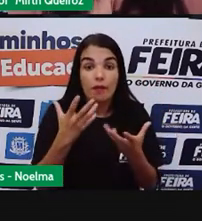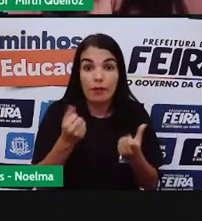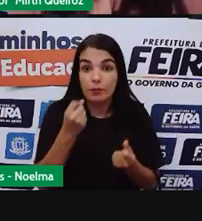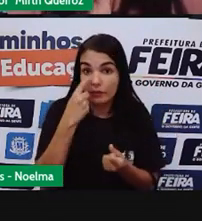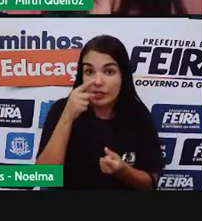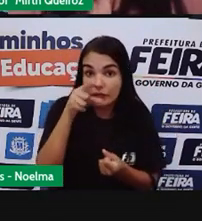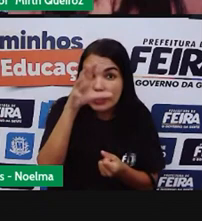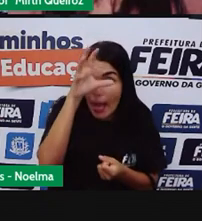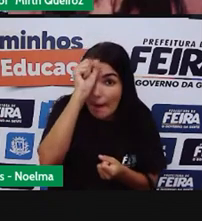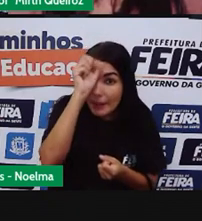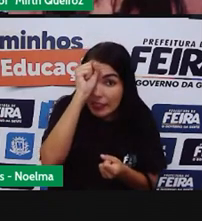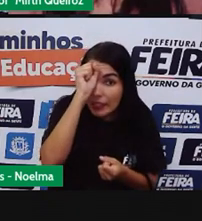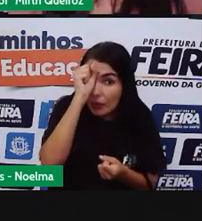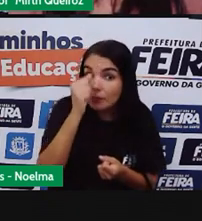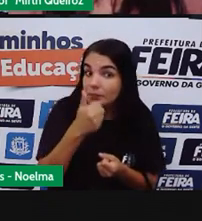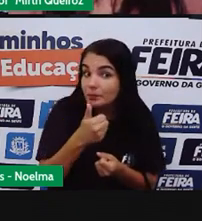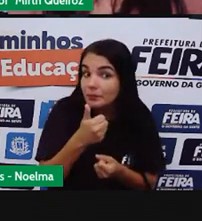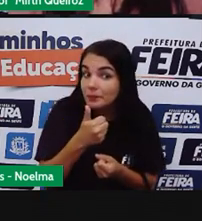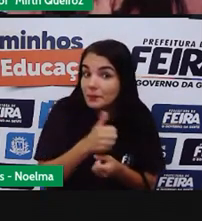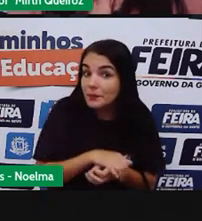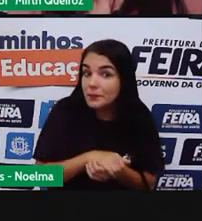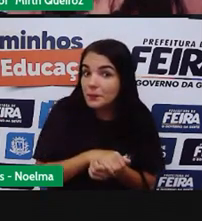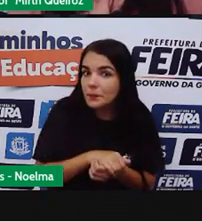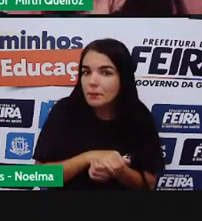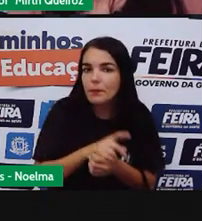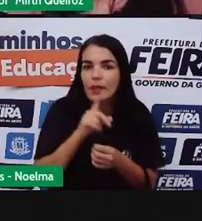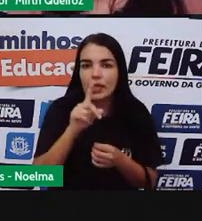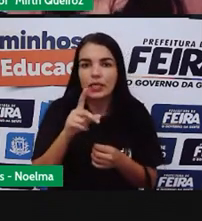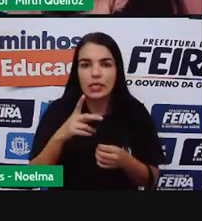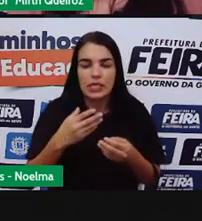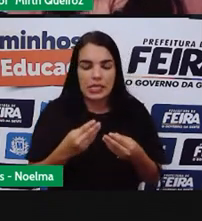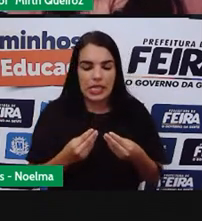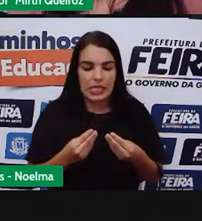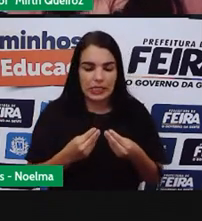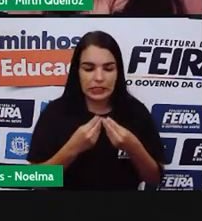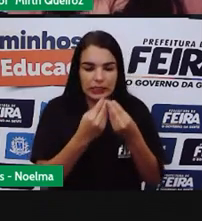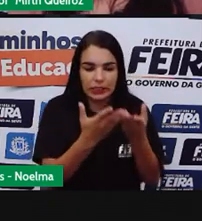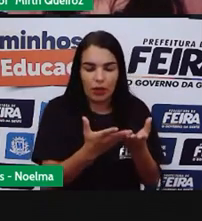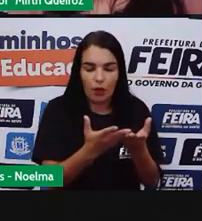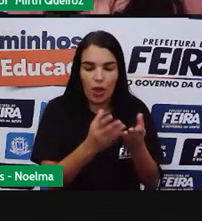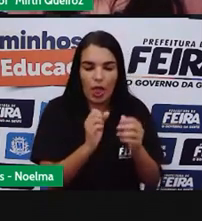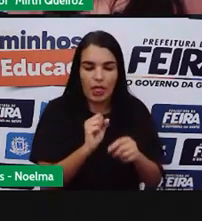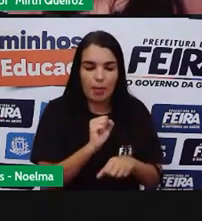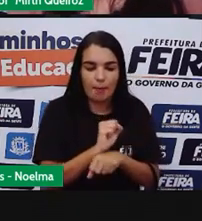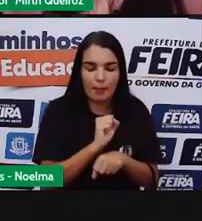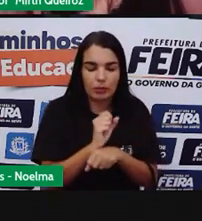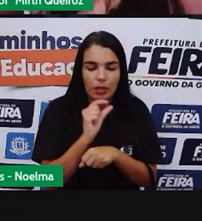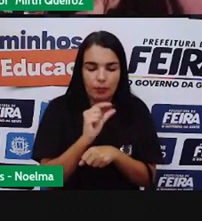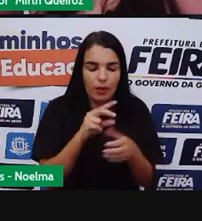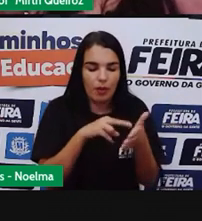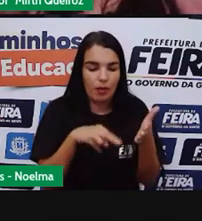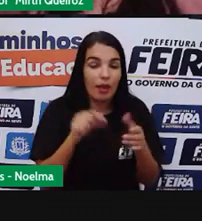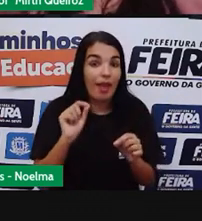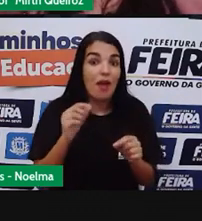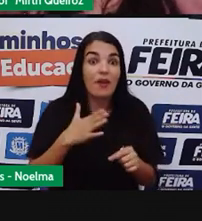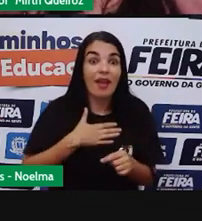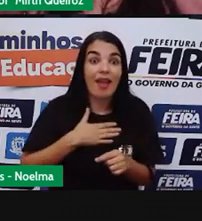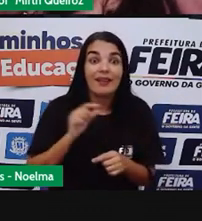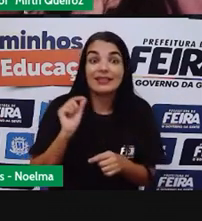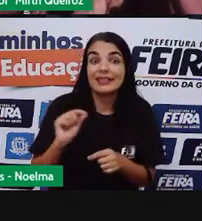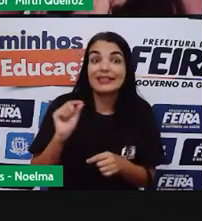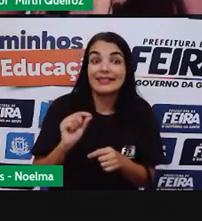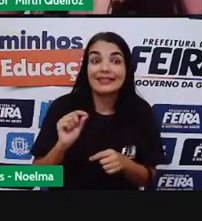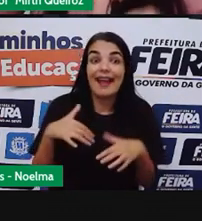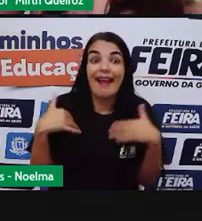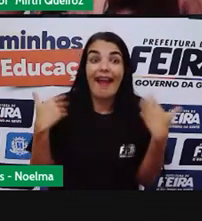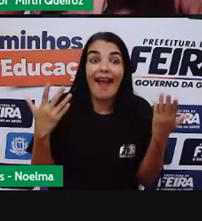Vamos ver se você aprendeu? Sirvo para dar uma pequena pausa na leitura. Quem sou eu? E